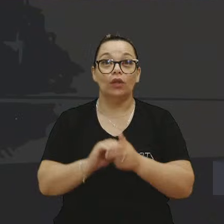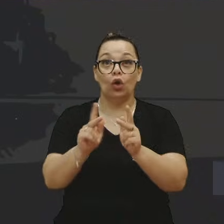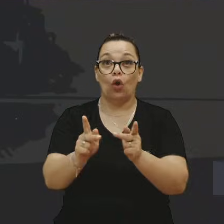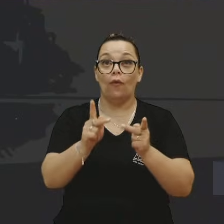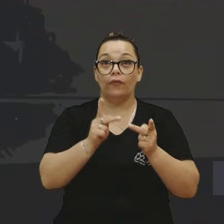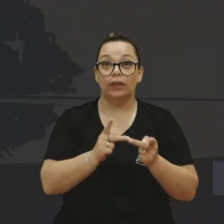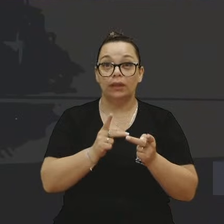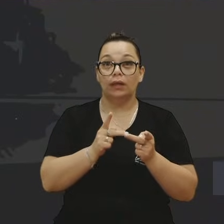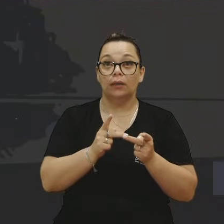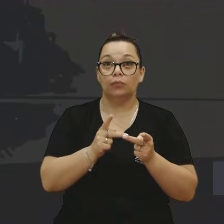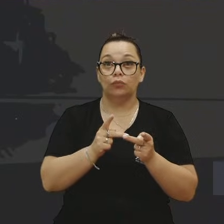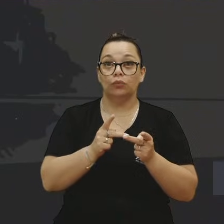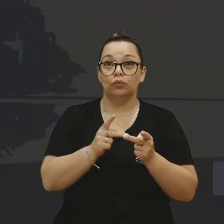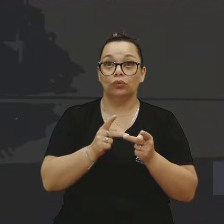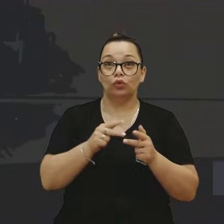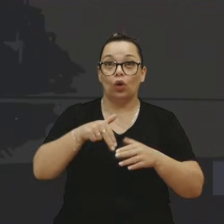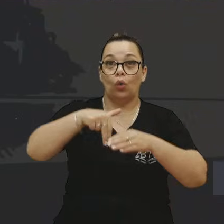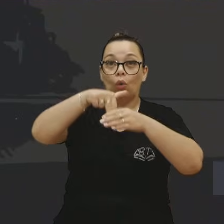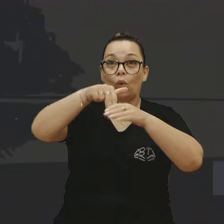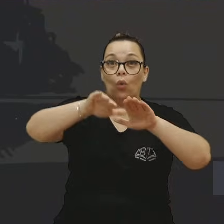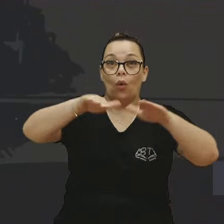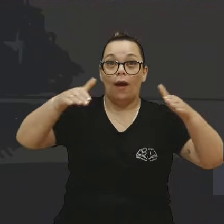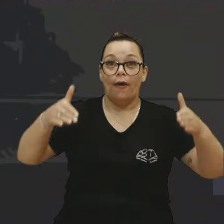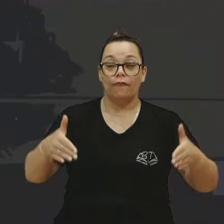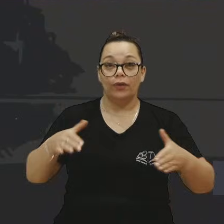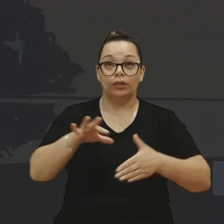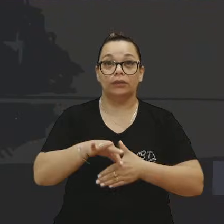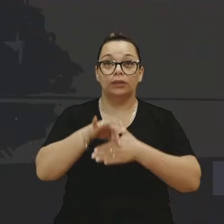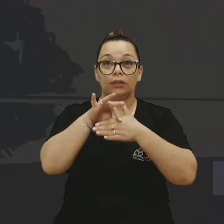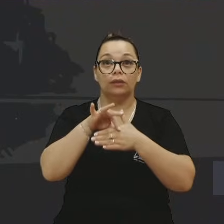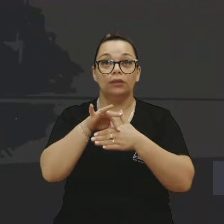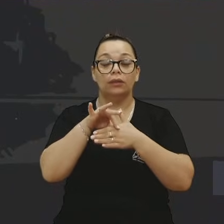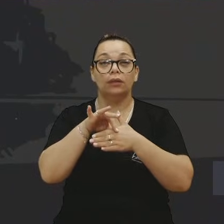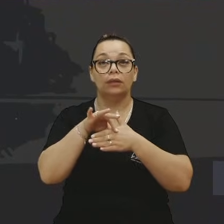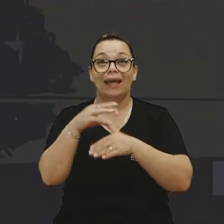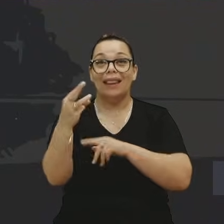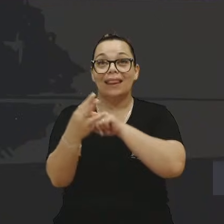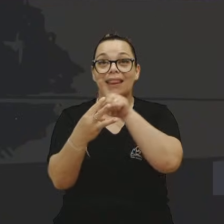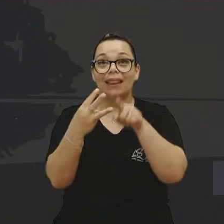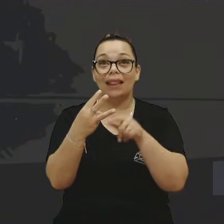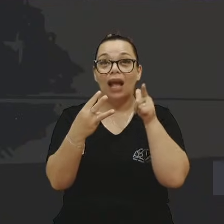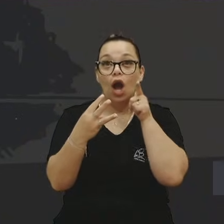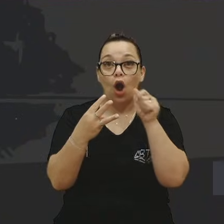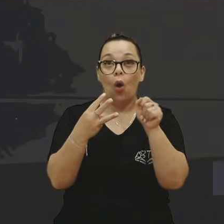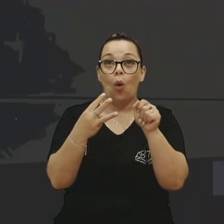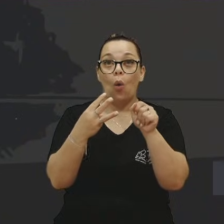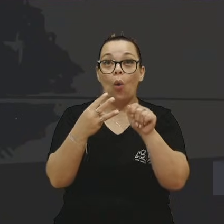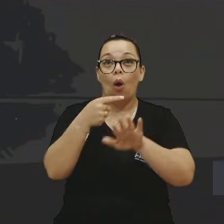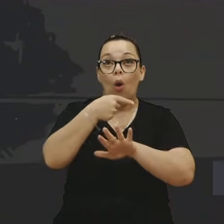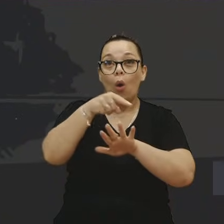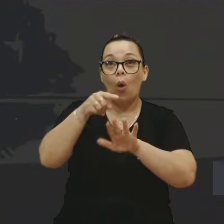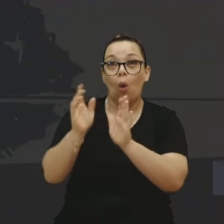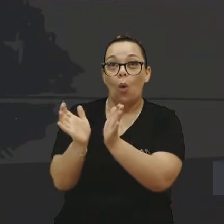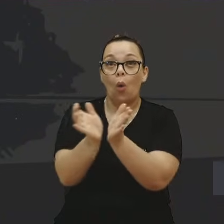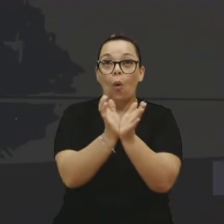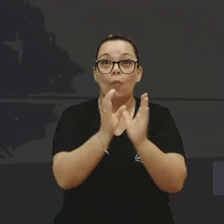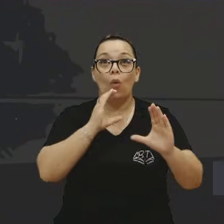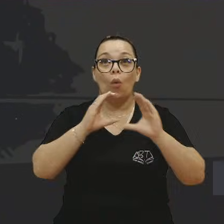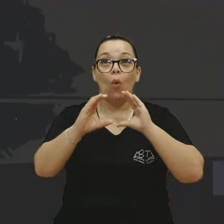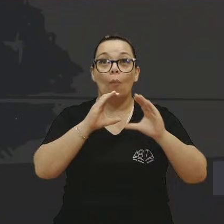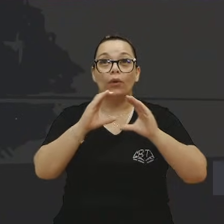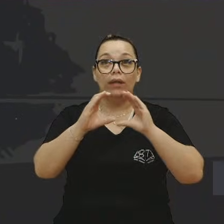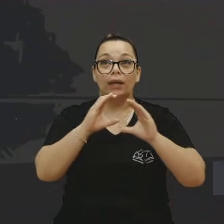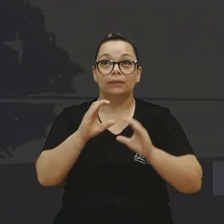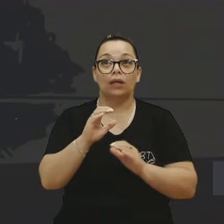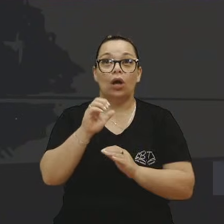Convidamos que compareçam aqui na frente da tribuna das autoridades os 3 vencedores da categoria Comunicação